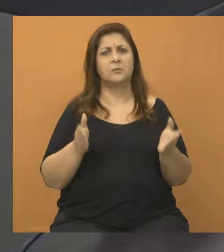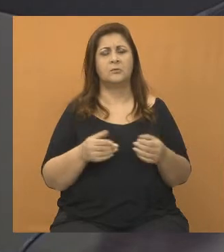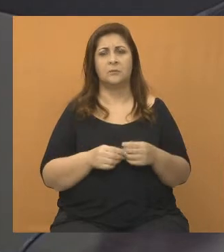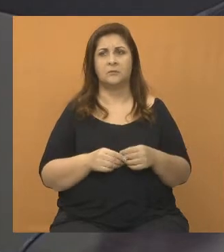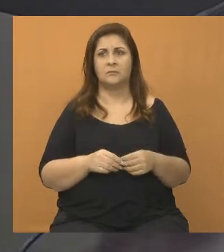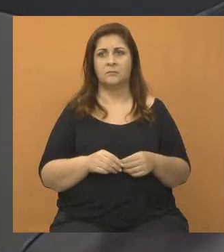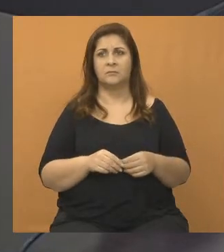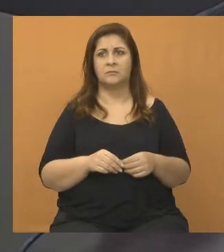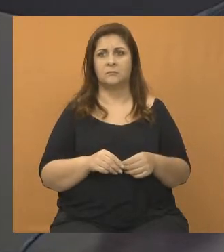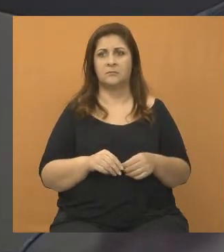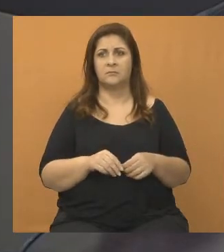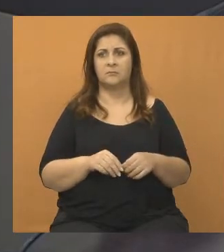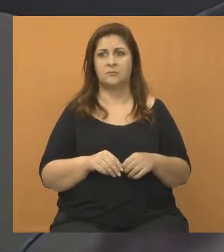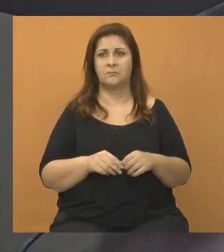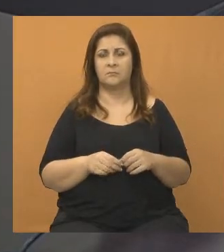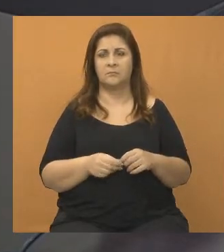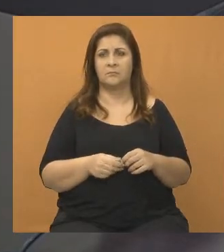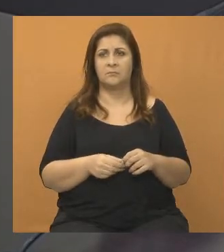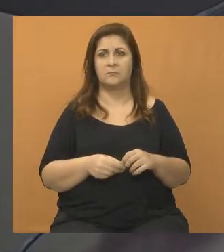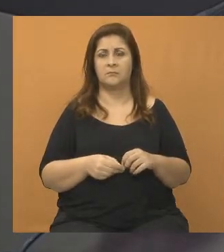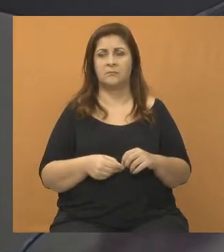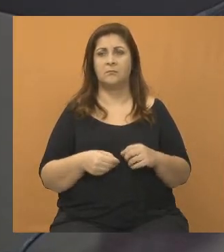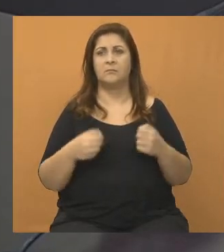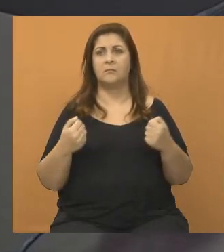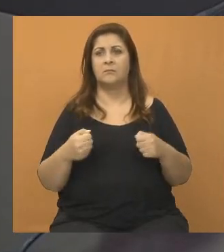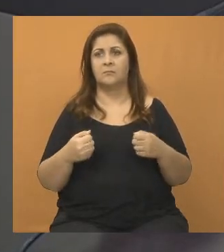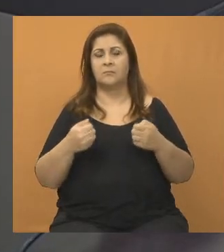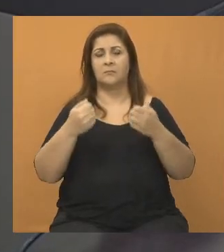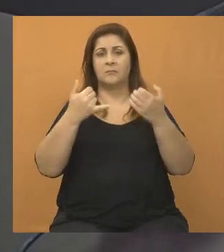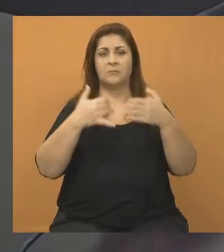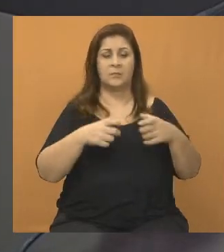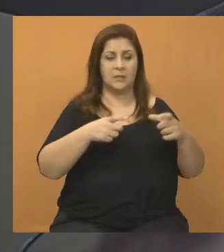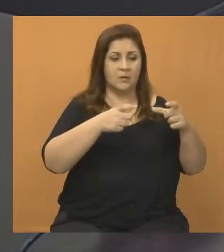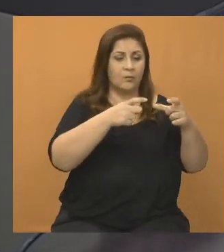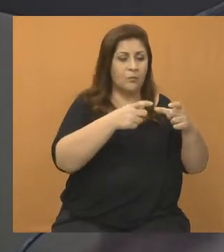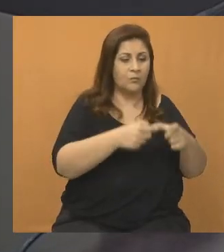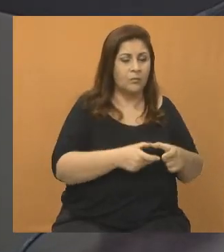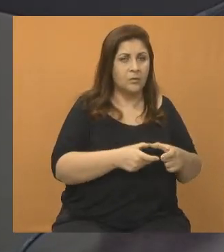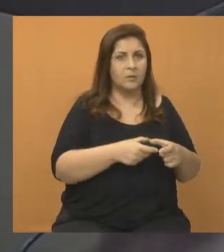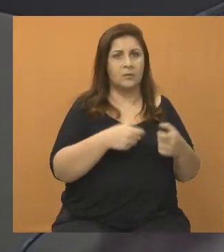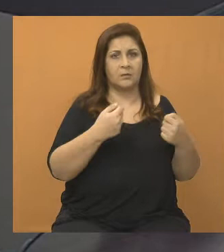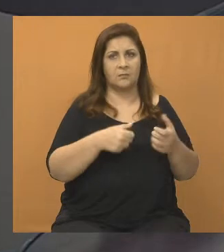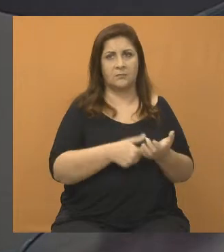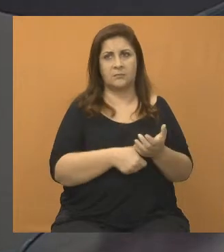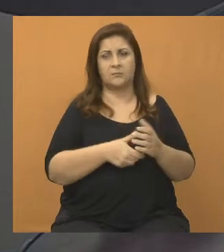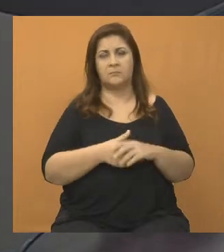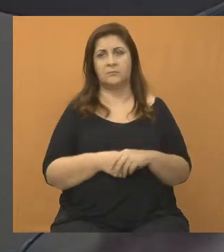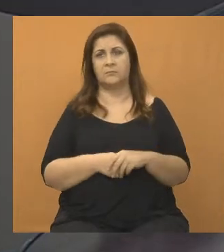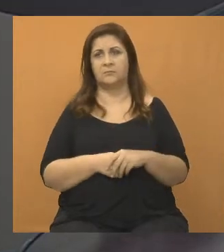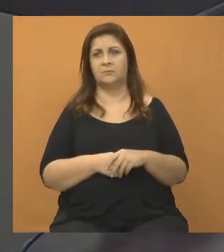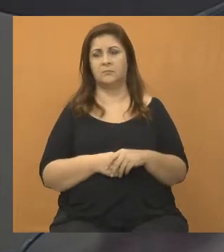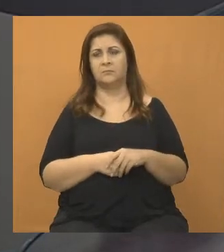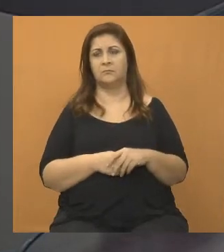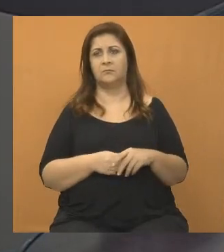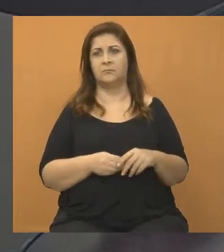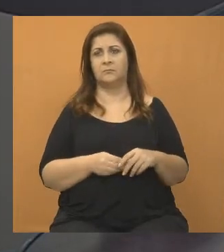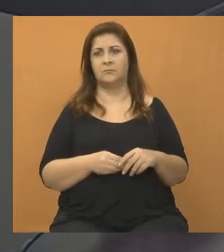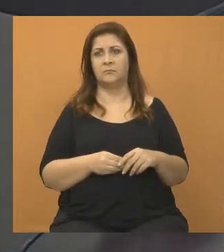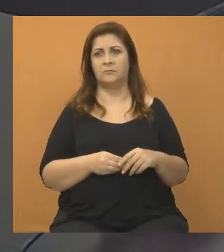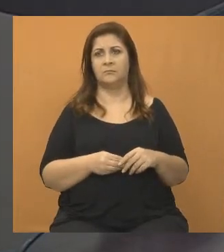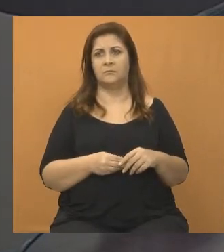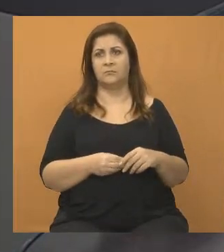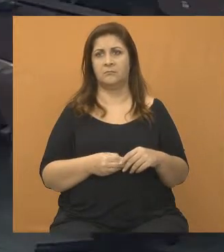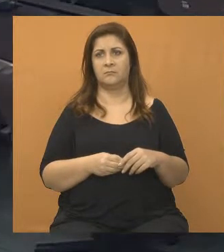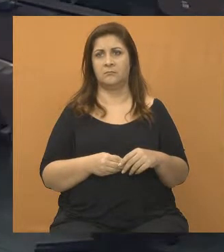aqui por Jardim do Vale? Então, tinha que colocar as áreas que está faltando. Por isso que o povo tem que ter essa